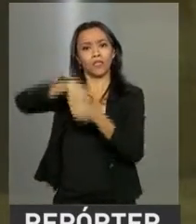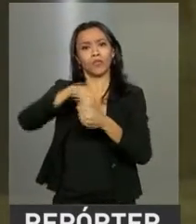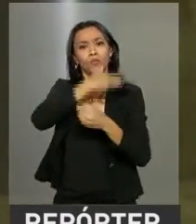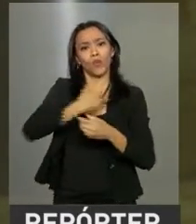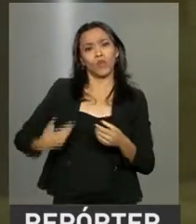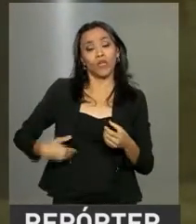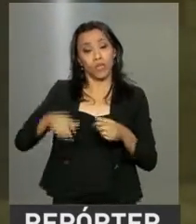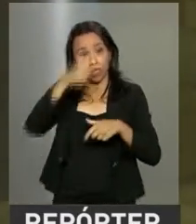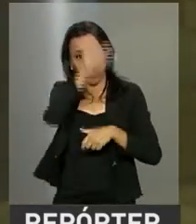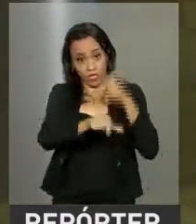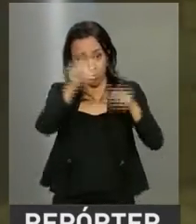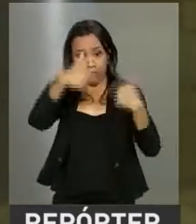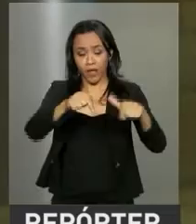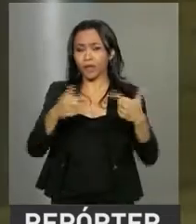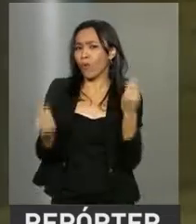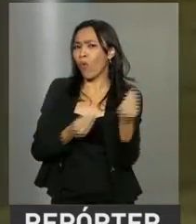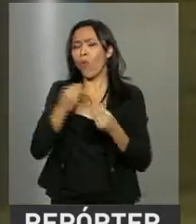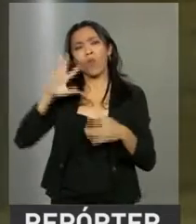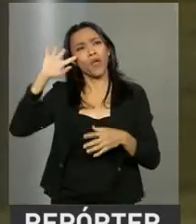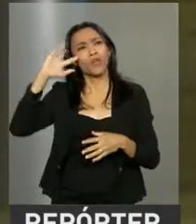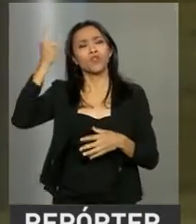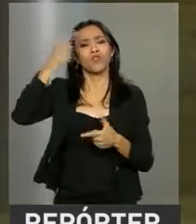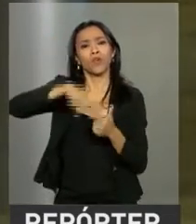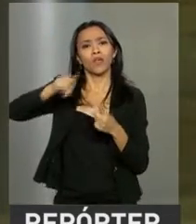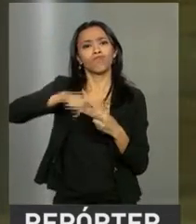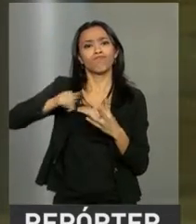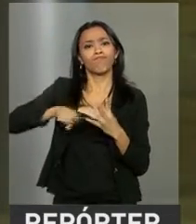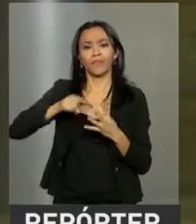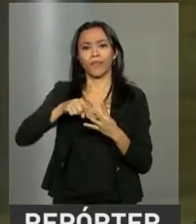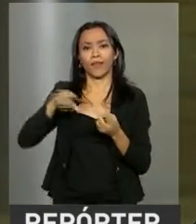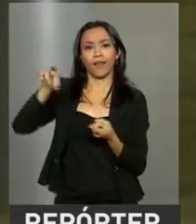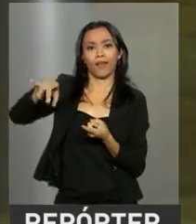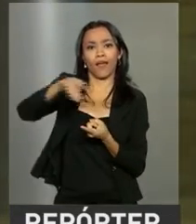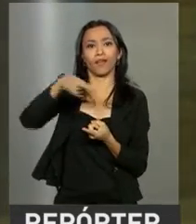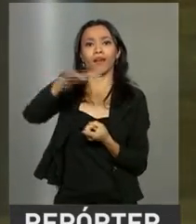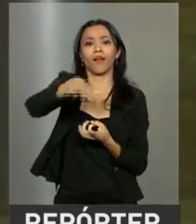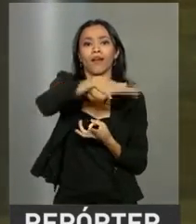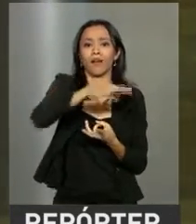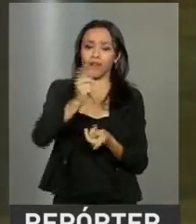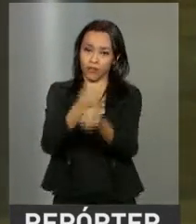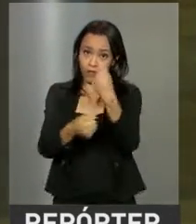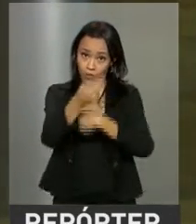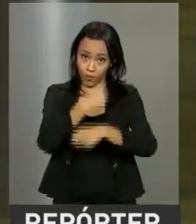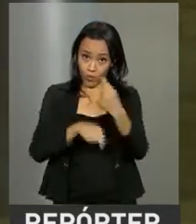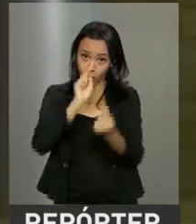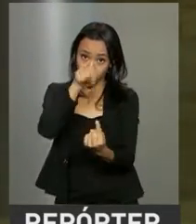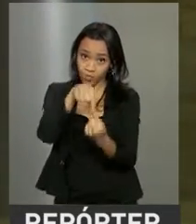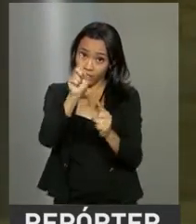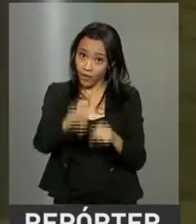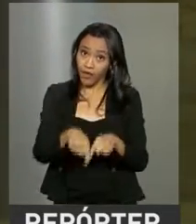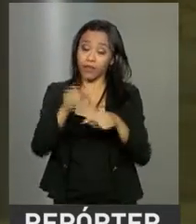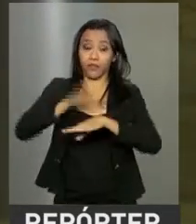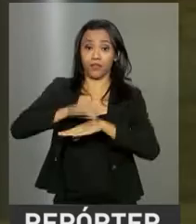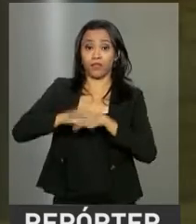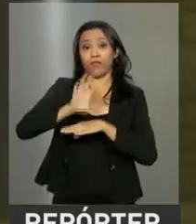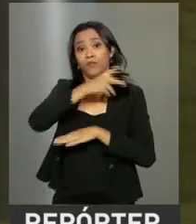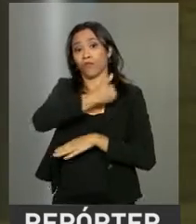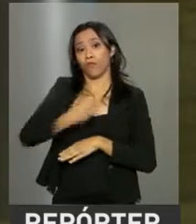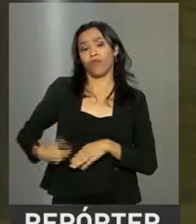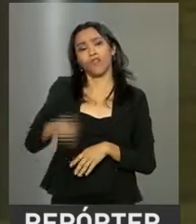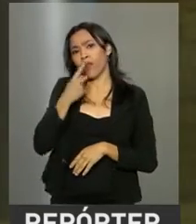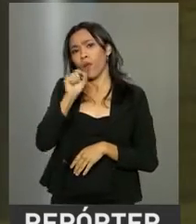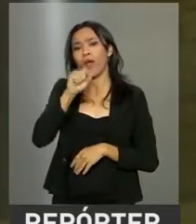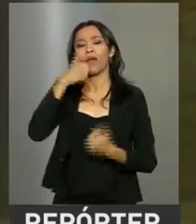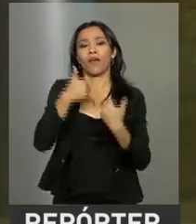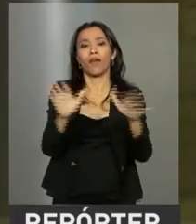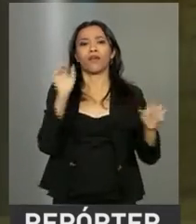quais decisões tomar em cada área da economia. O objetivo da recriação dessas câmaras setoriais, segundo o governo, é gerar